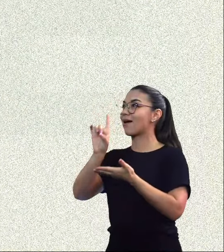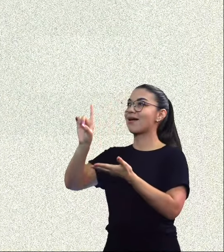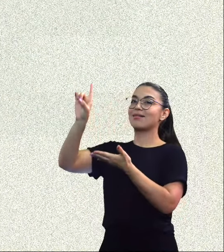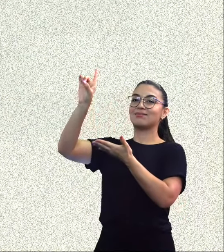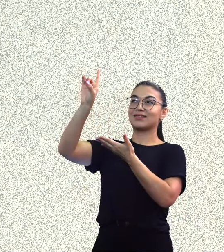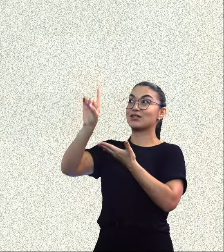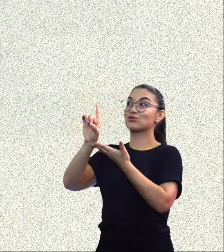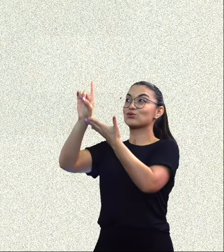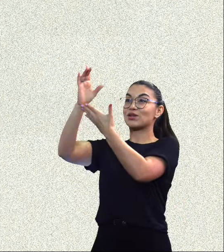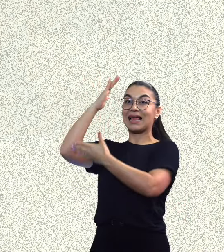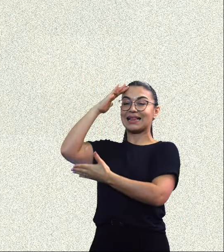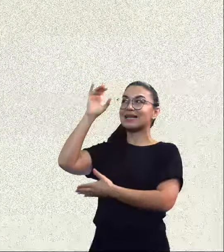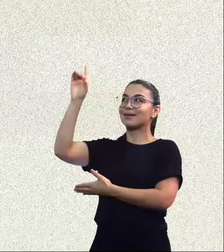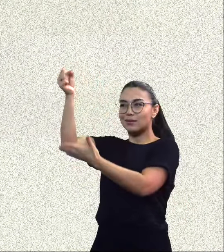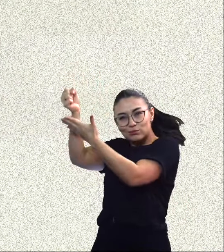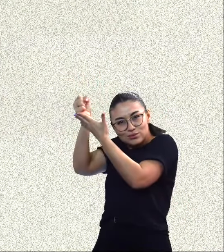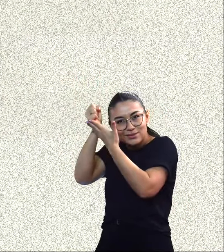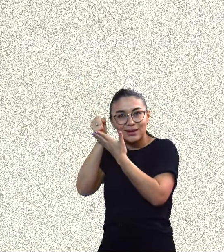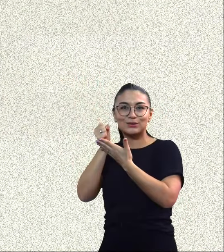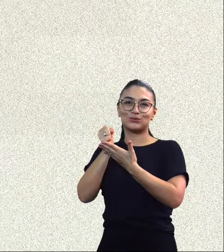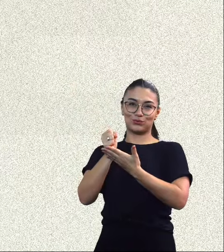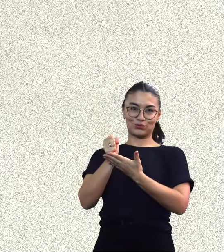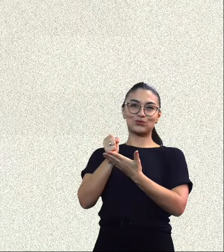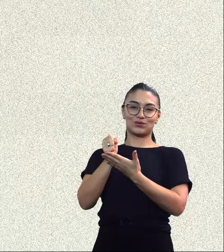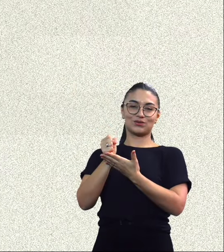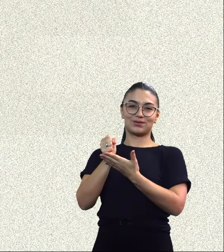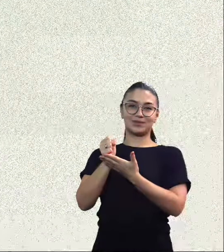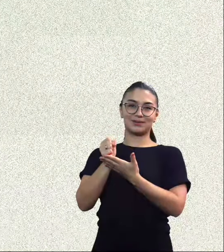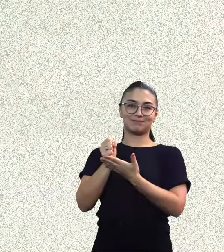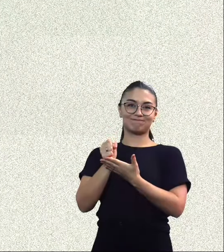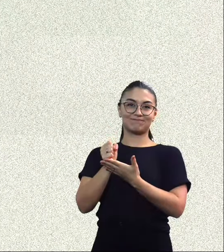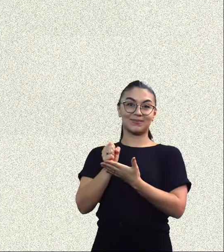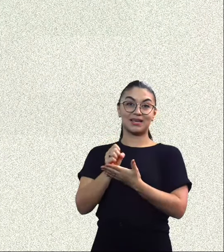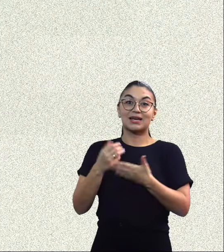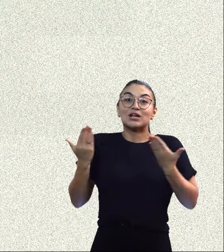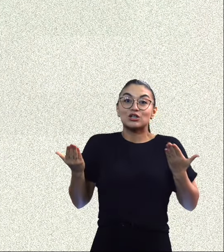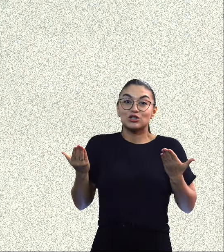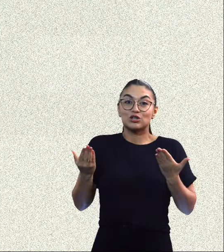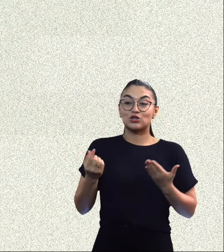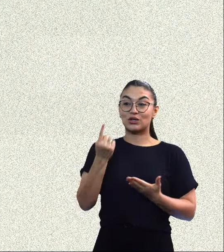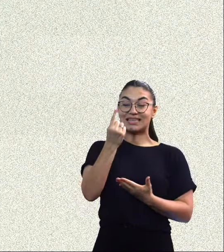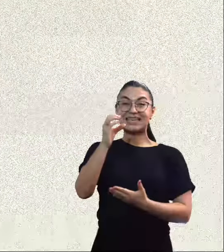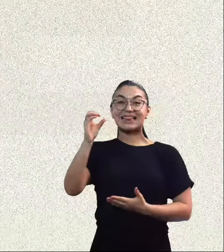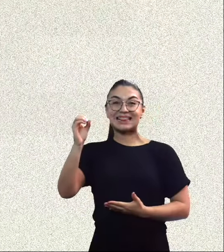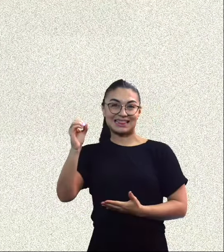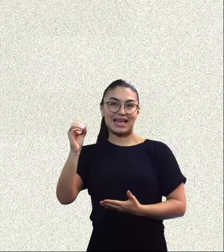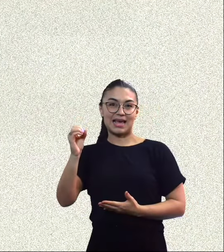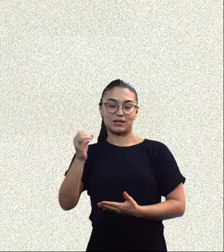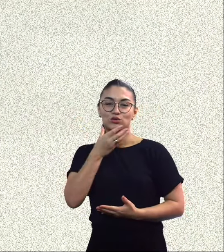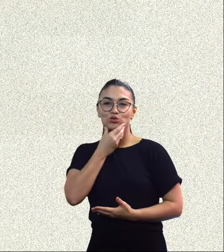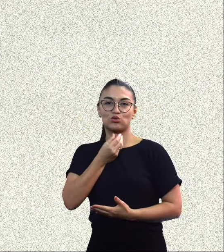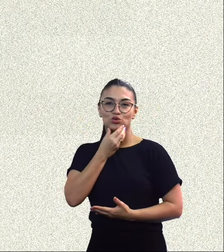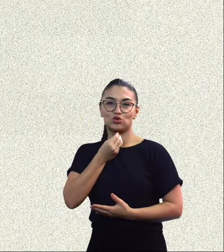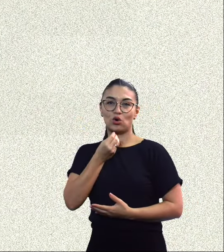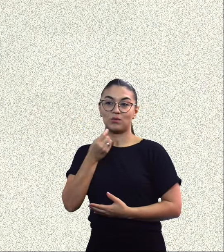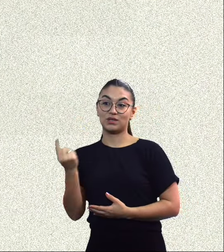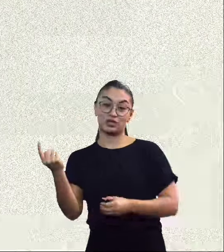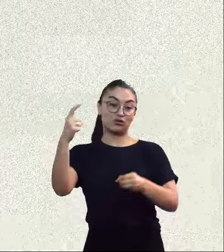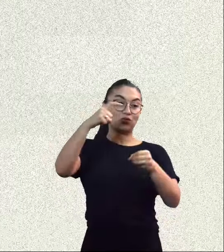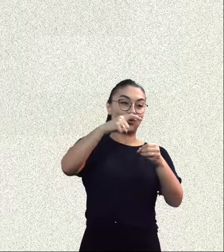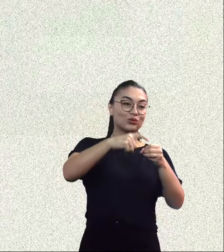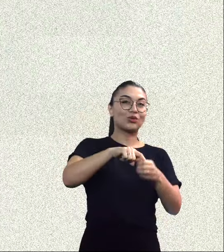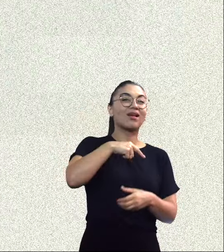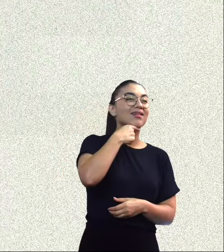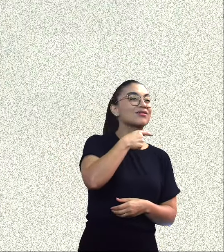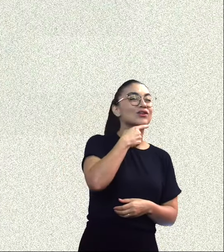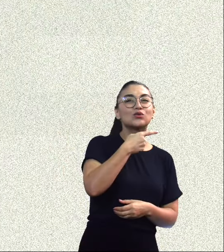nossa frente. Mas 10 deles trouxeram um relatório dizendo: olha, isso aí é impossível, e eles começaram a contaminar o povo que está estava